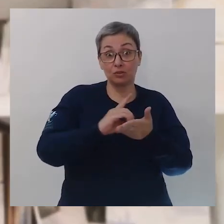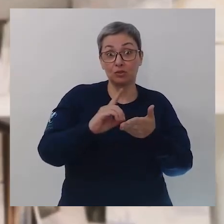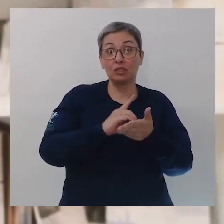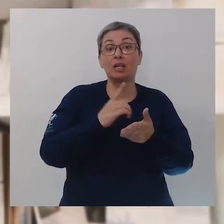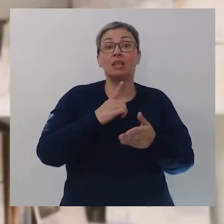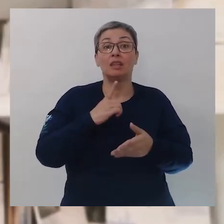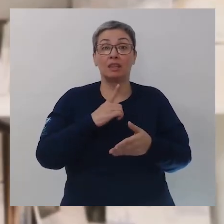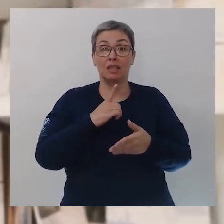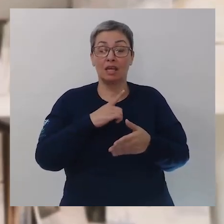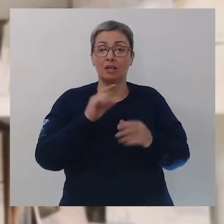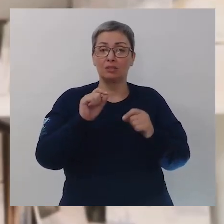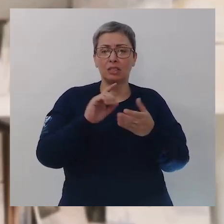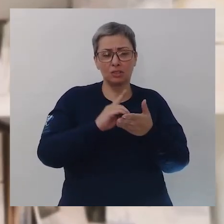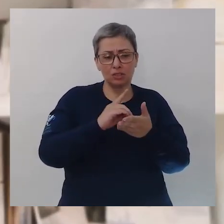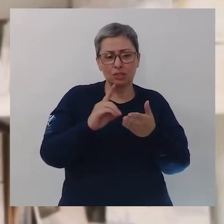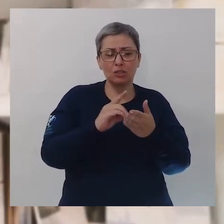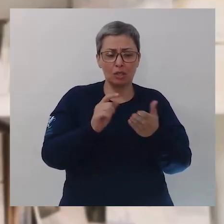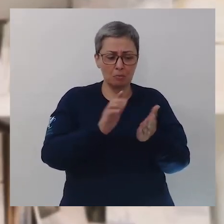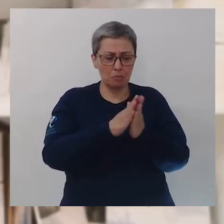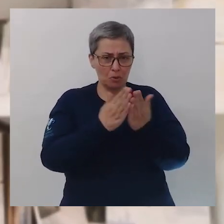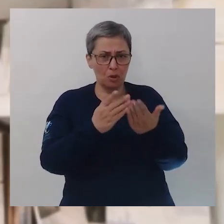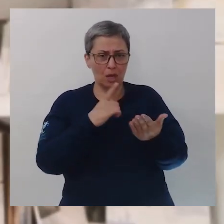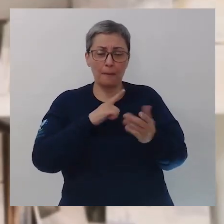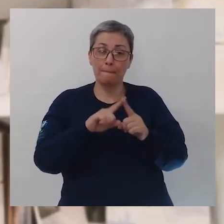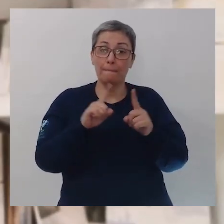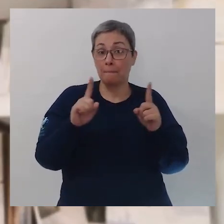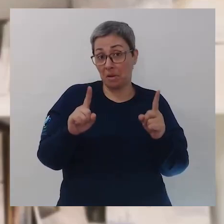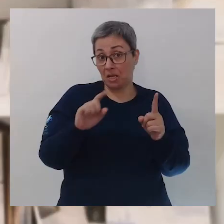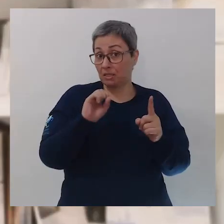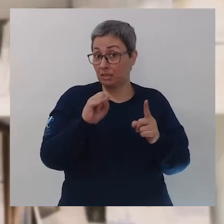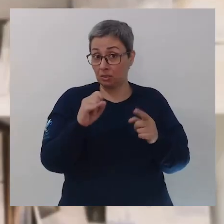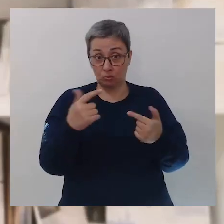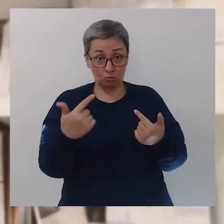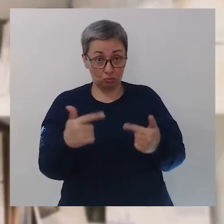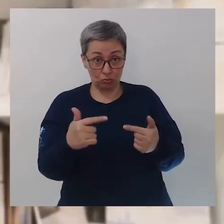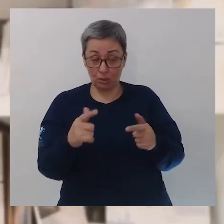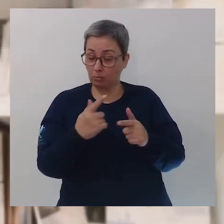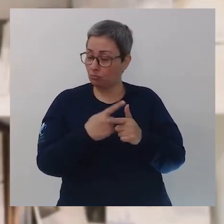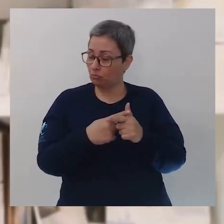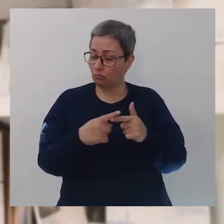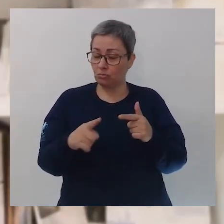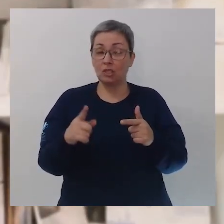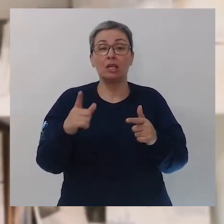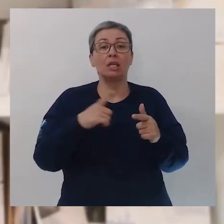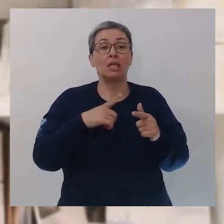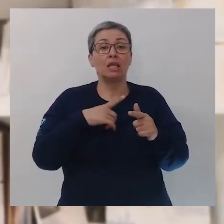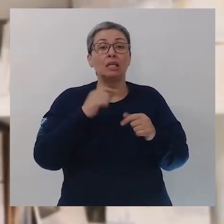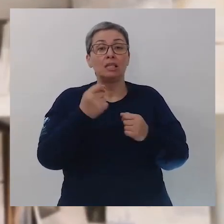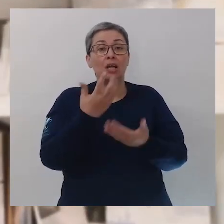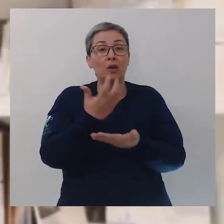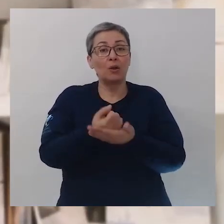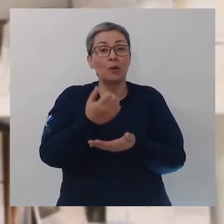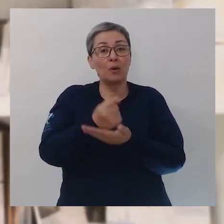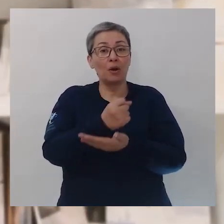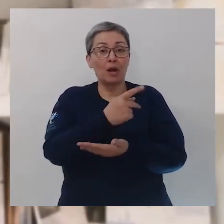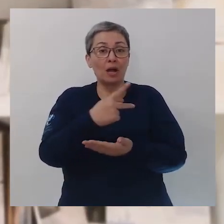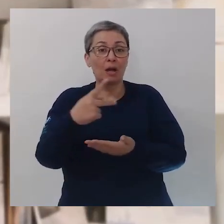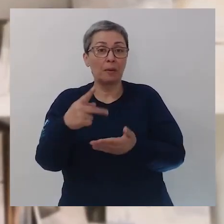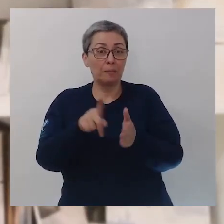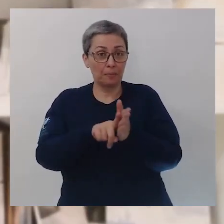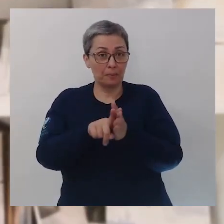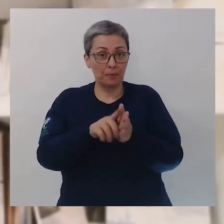tenha um dicionário aí, tá? Esse dicionário físico mesmo. Mas se você não tiver, deixa aí o aplicativo